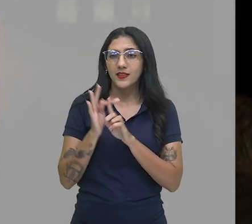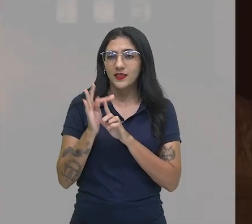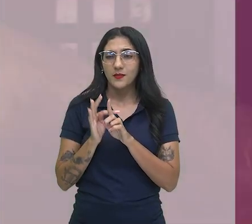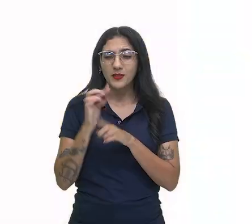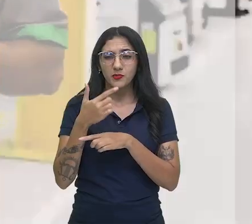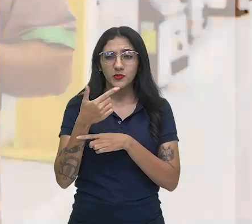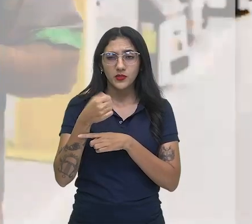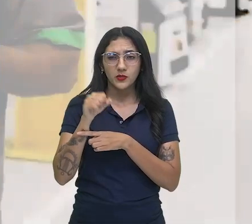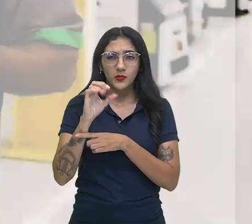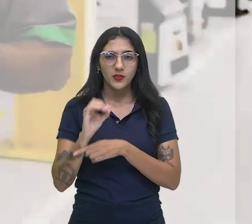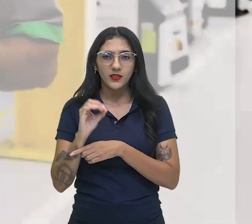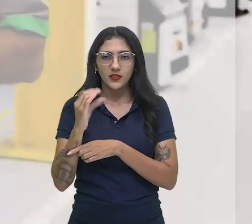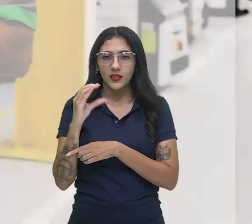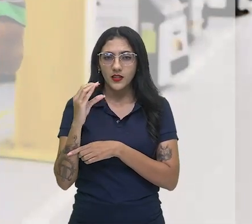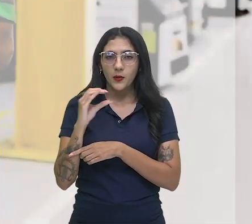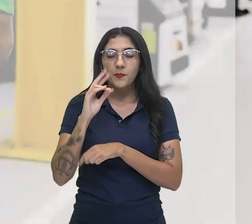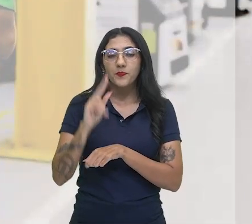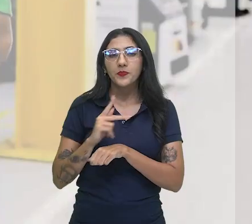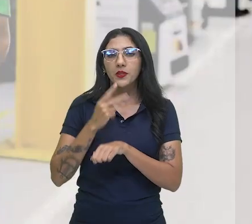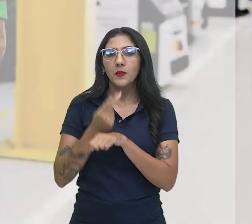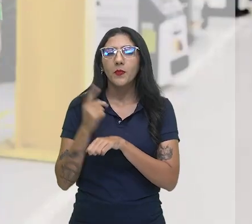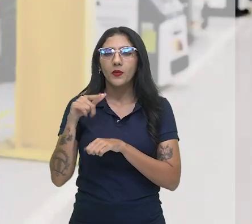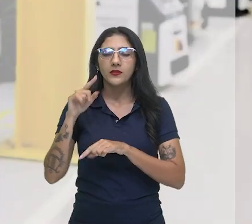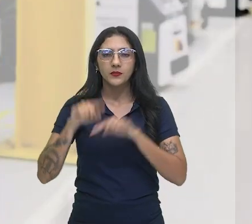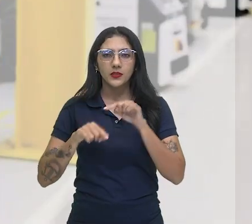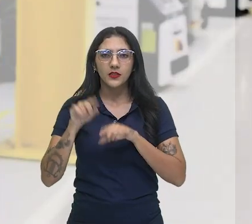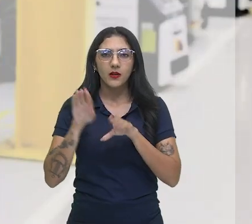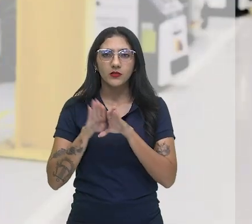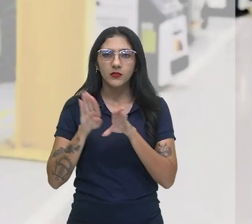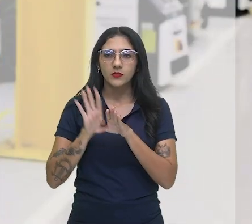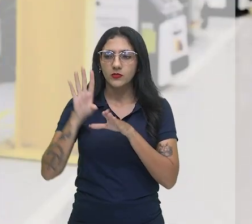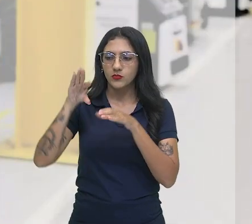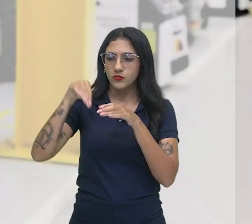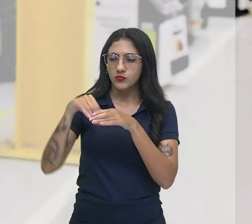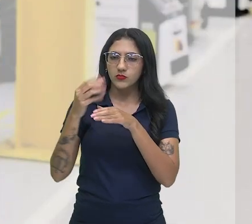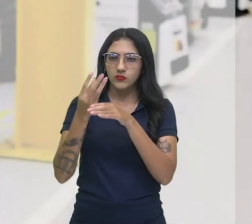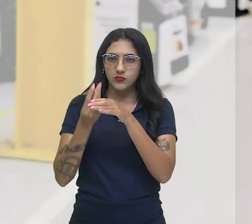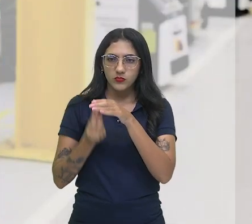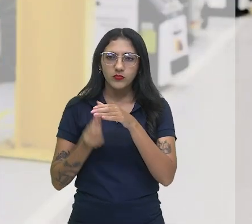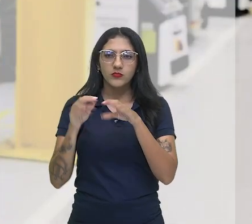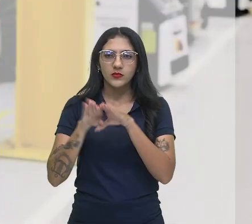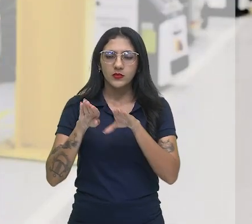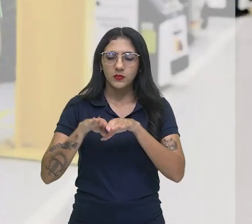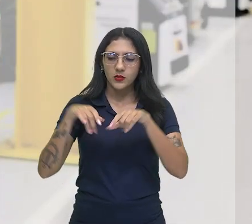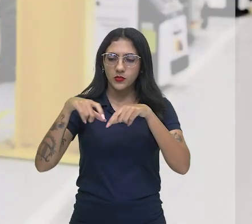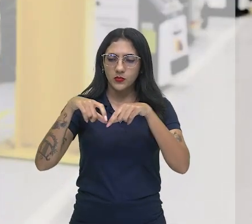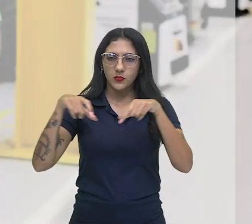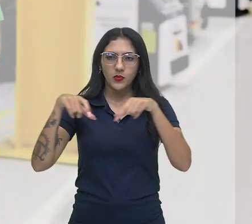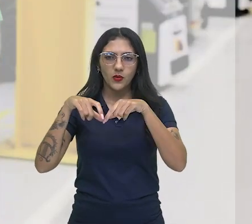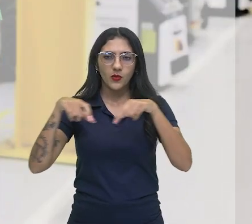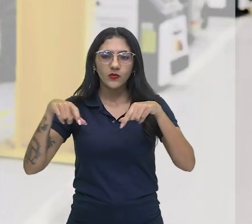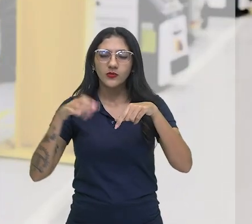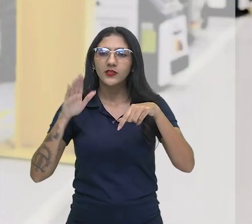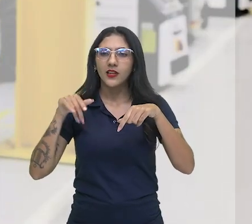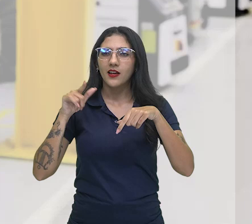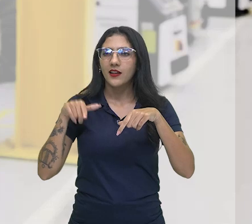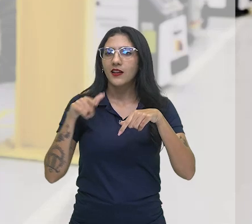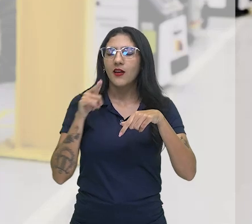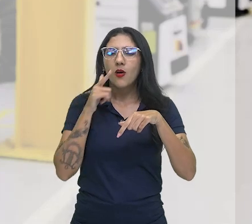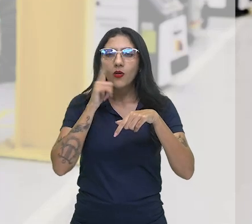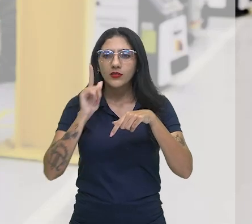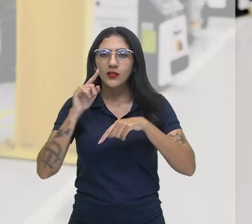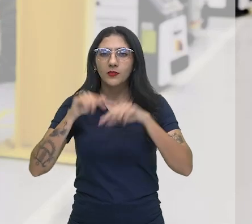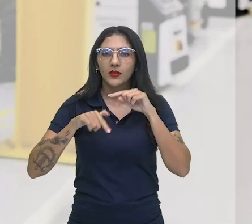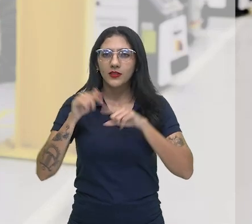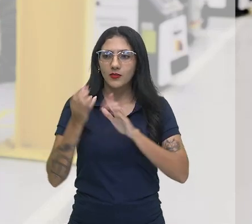280 graus. Em seguida, o material é injetado dentro da cavidade, através do molde. Sendo assim, fazendo o produto final, onde você